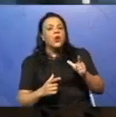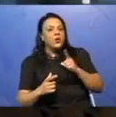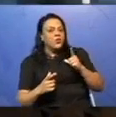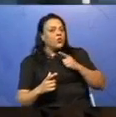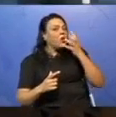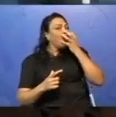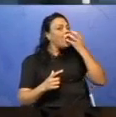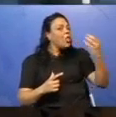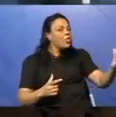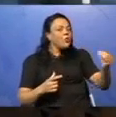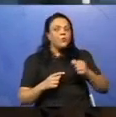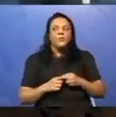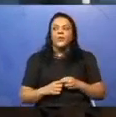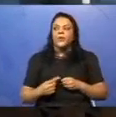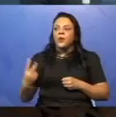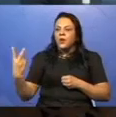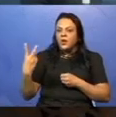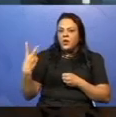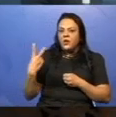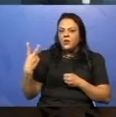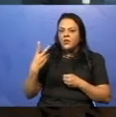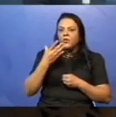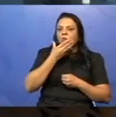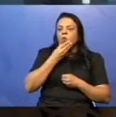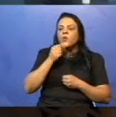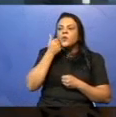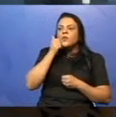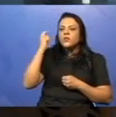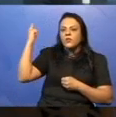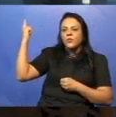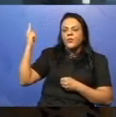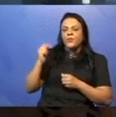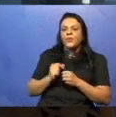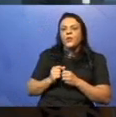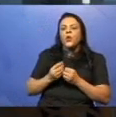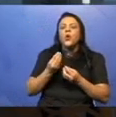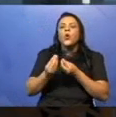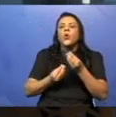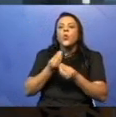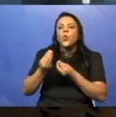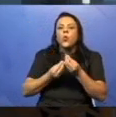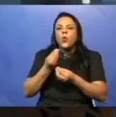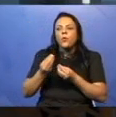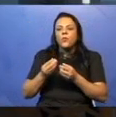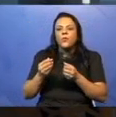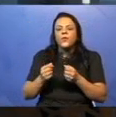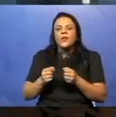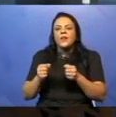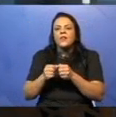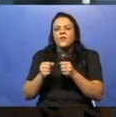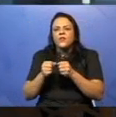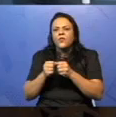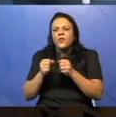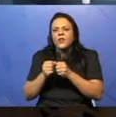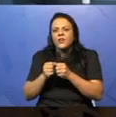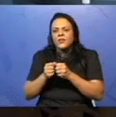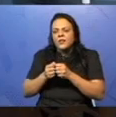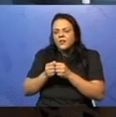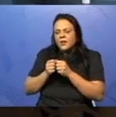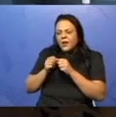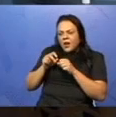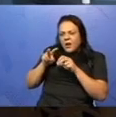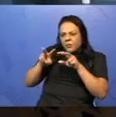Darwin e Wallace, para desenvolver a teoria da evolução, eles se inspiraram em Thomas Malthus.